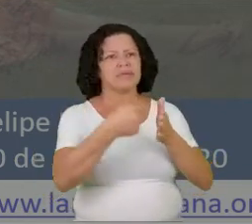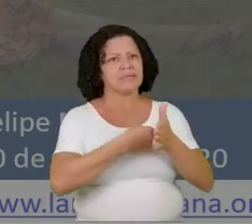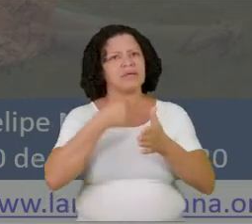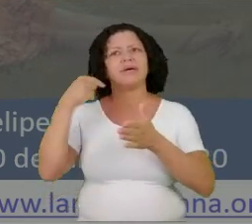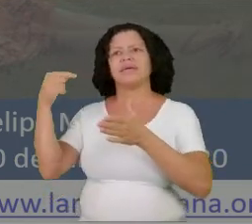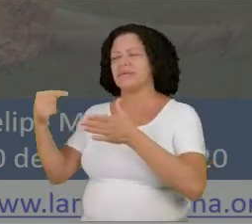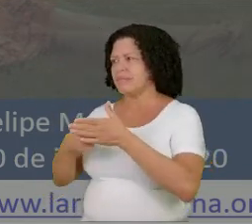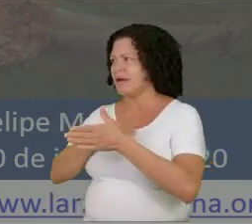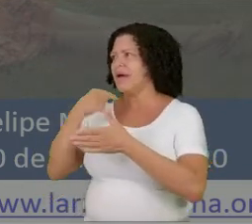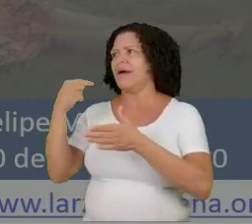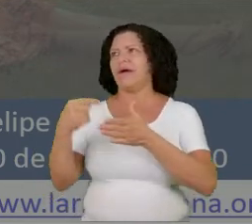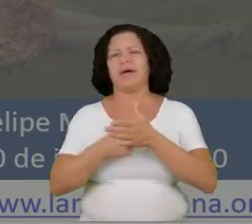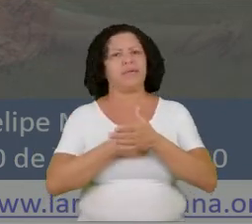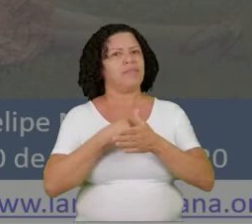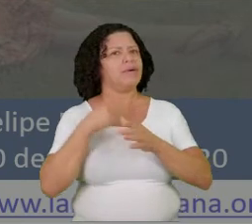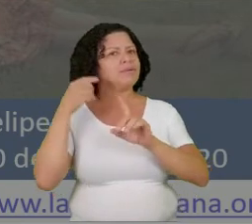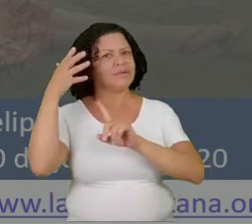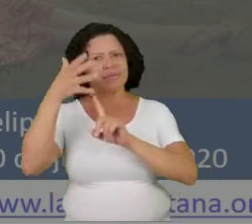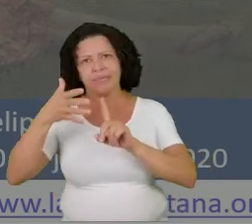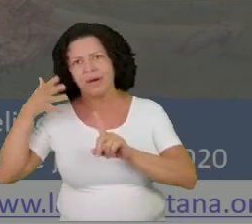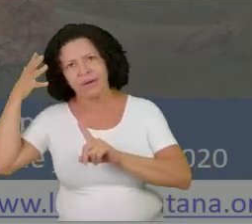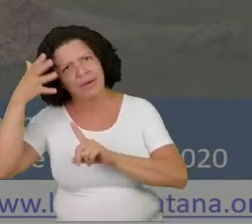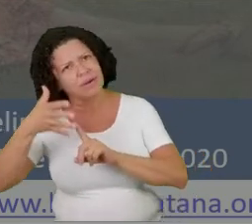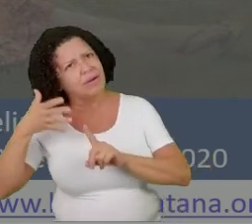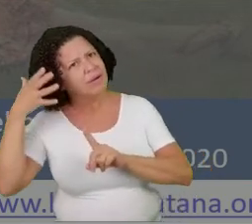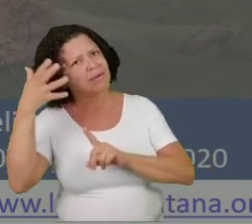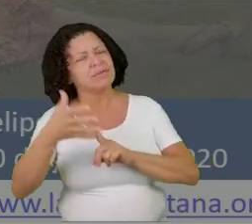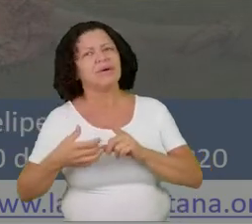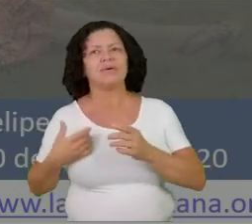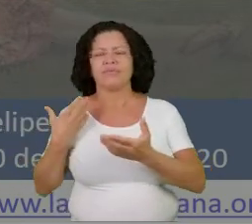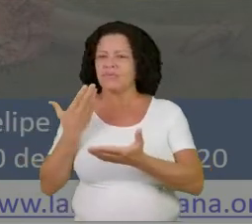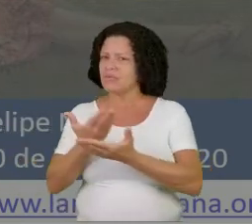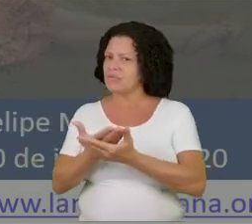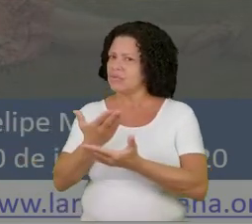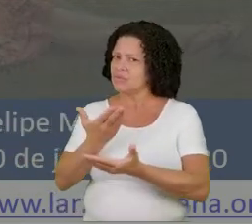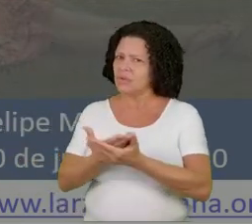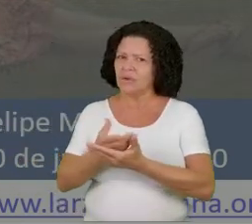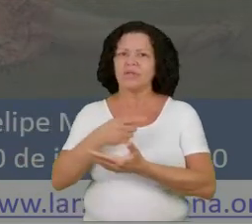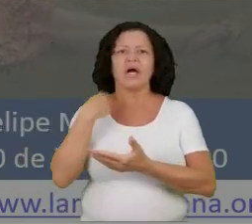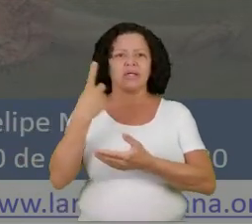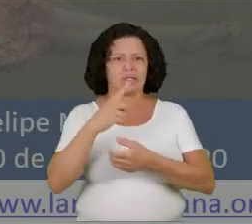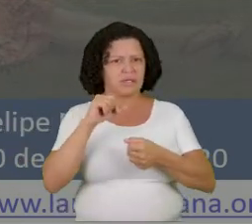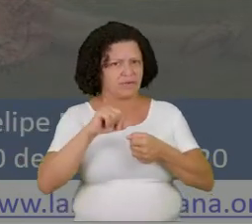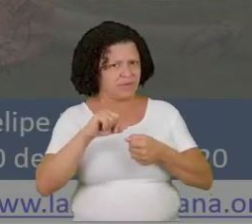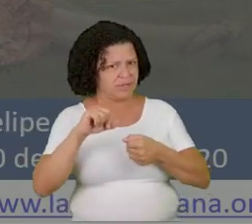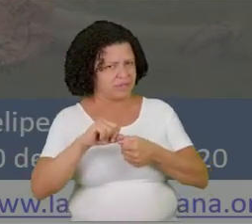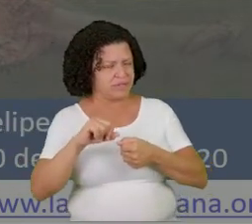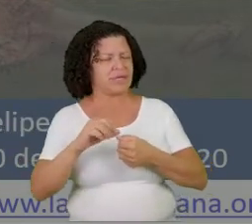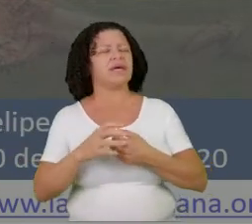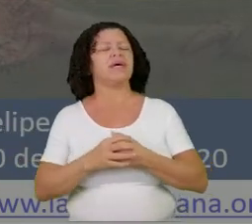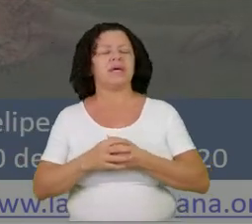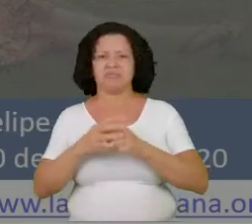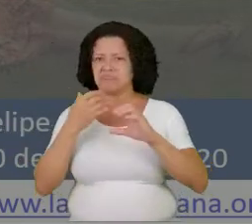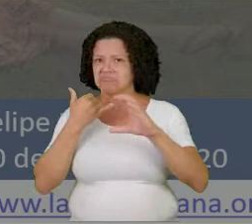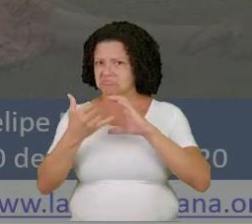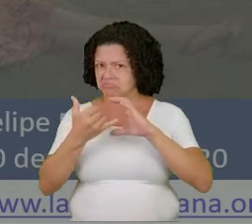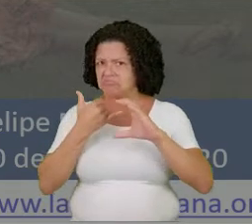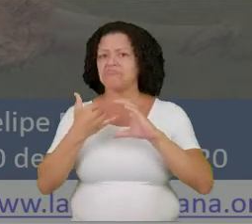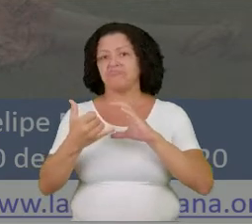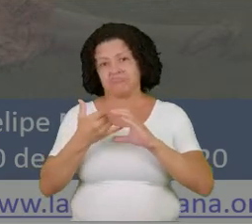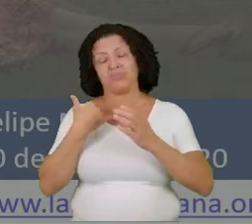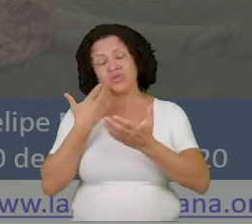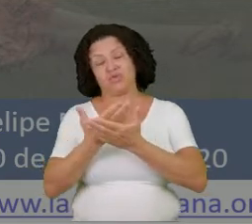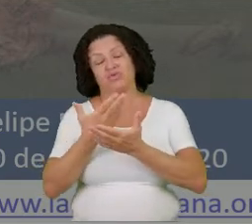né? Seja nas nossas palestras, seja no nosso estudo que estamos fazendo durante essa pandemia pelo WhatsApp,